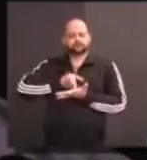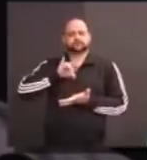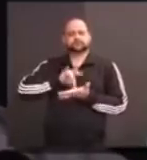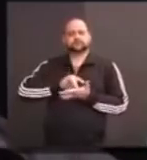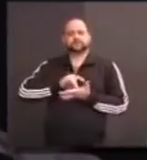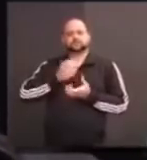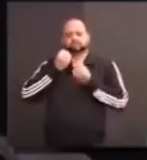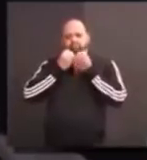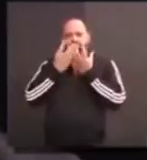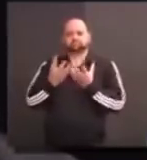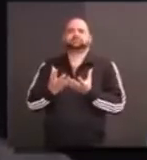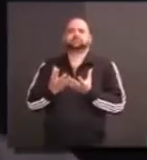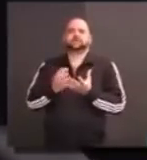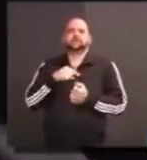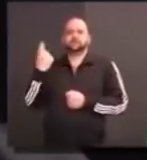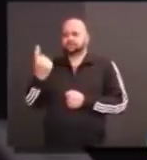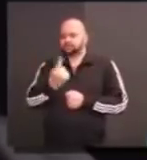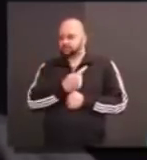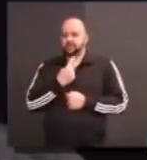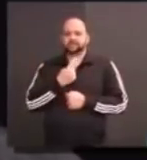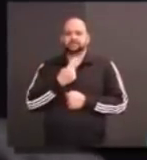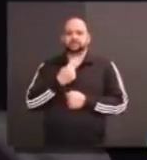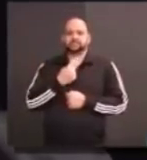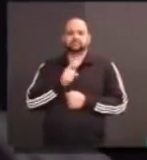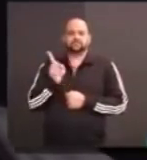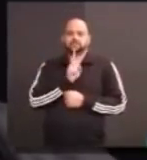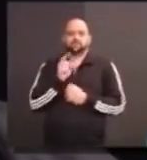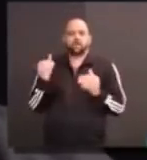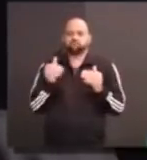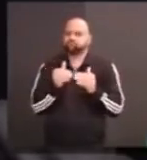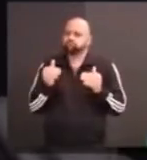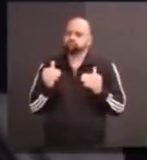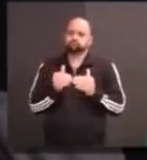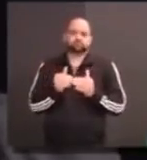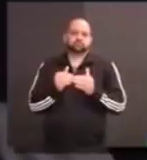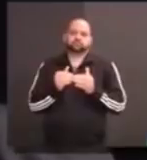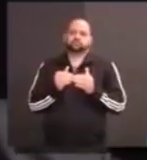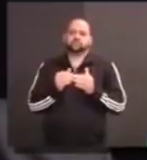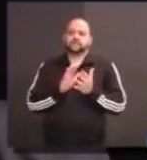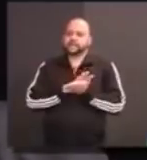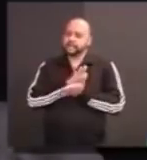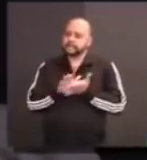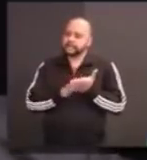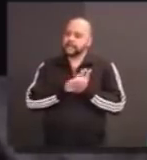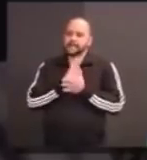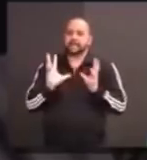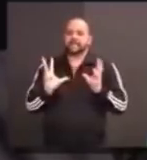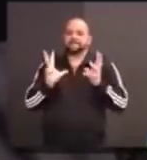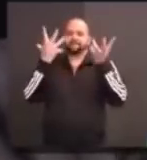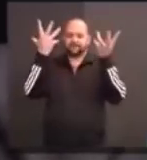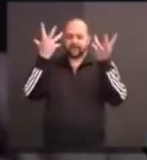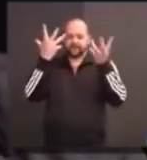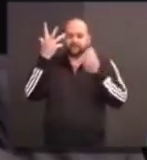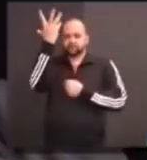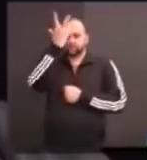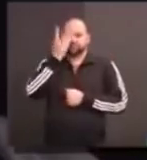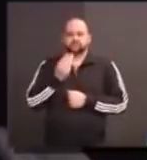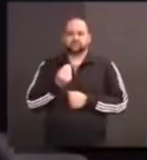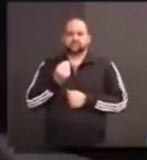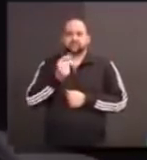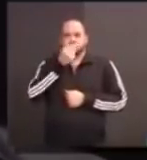sinceramente, nós não concordamos com nenhum evento espírita